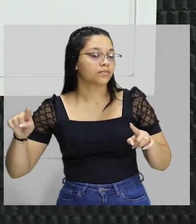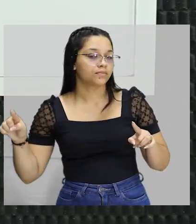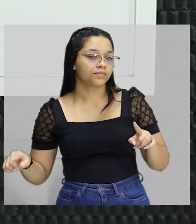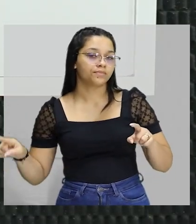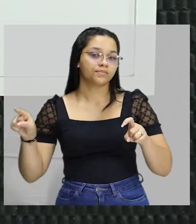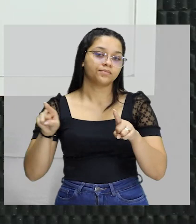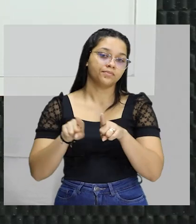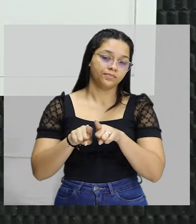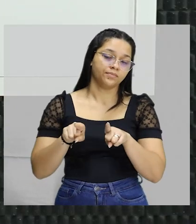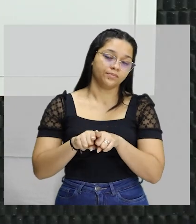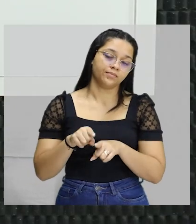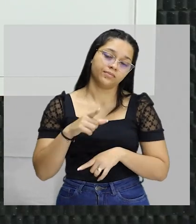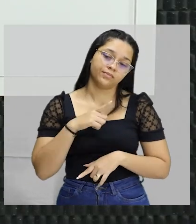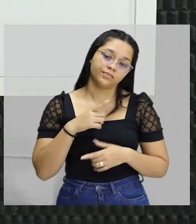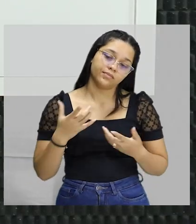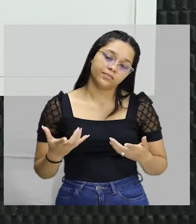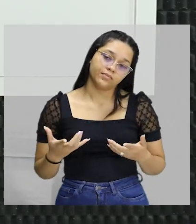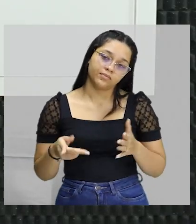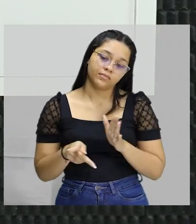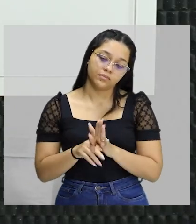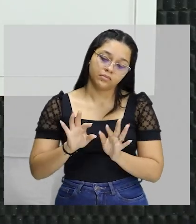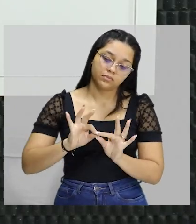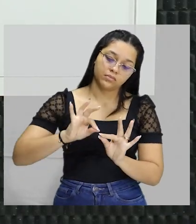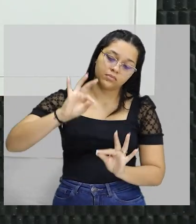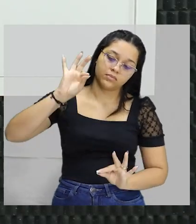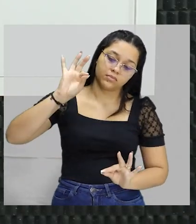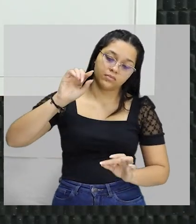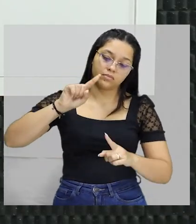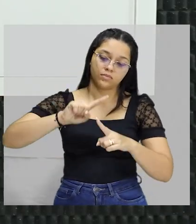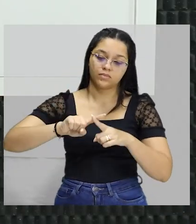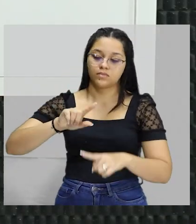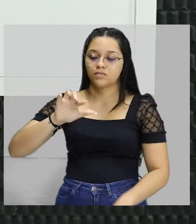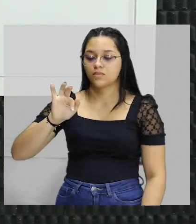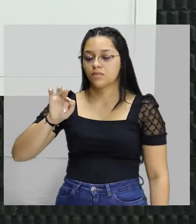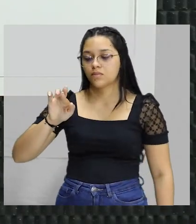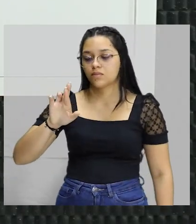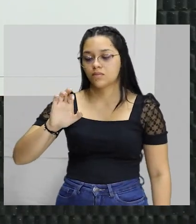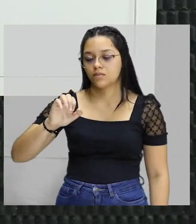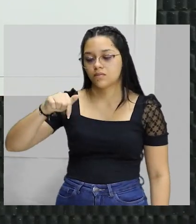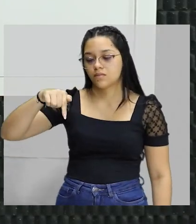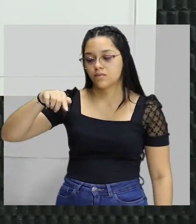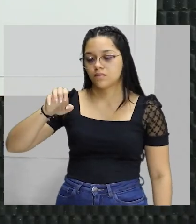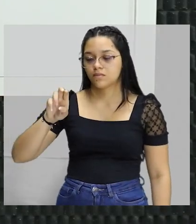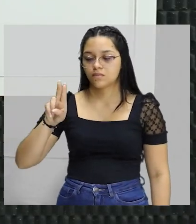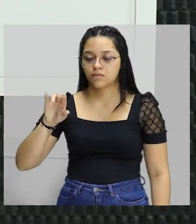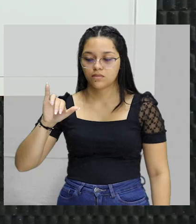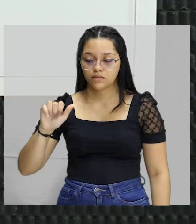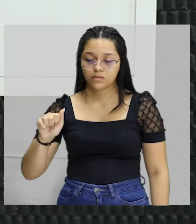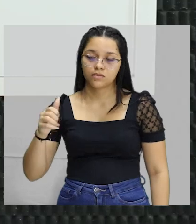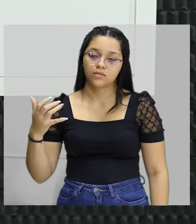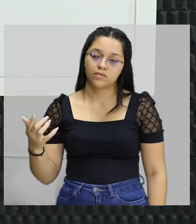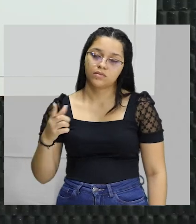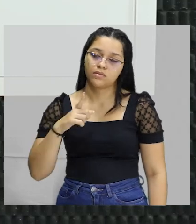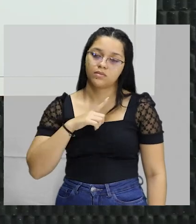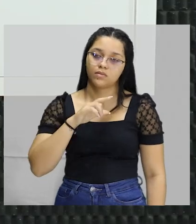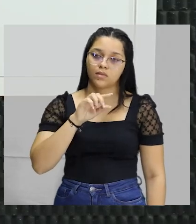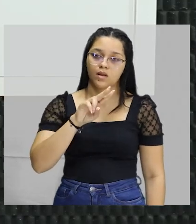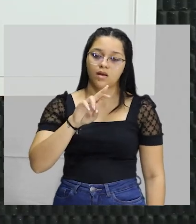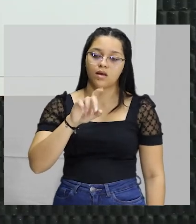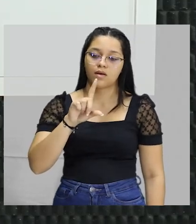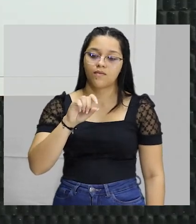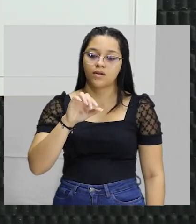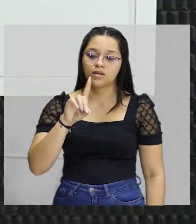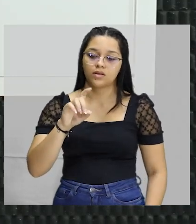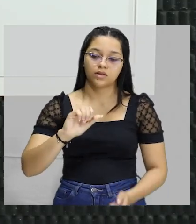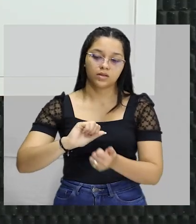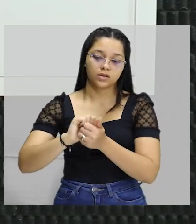ser, né, o comprimento de onda vezes a sua frequência. Certo? Muito simples. A gente pega a velocidade da onda e vai adaptar para